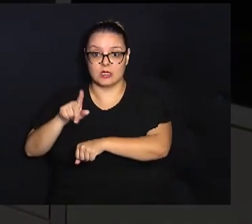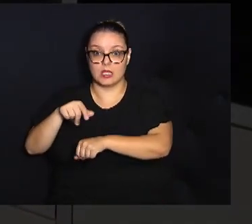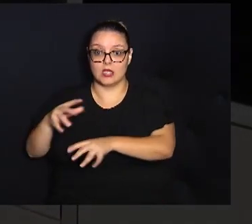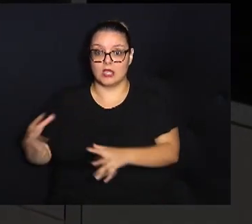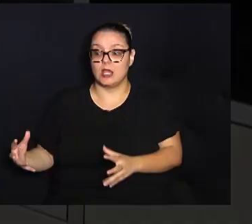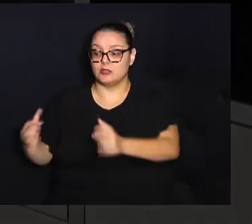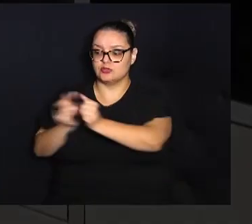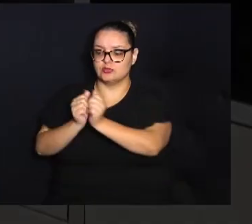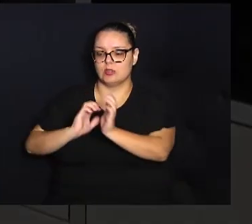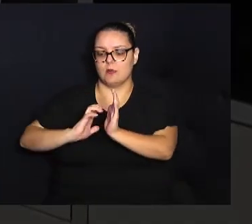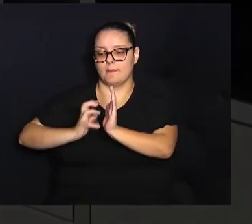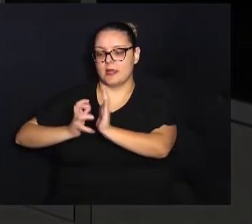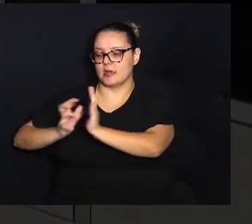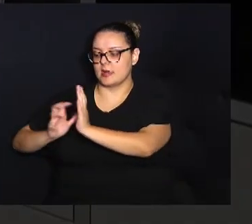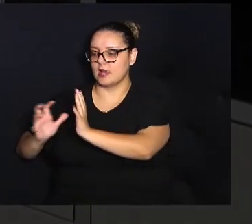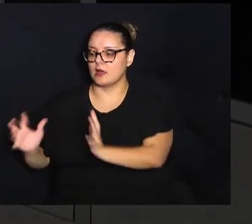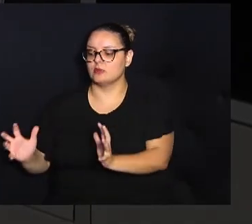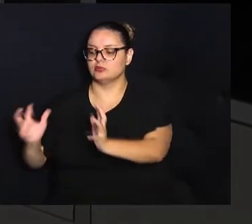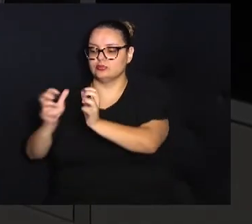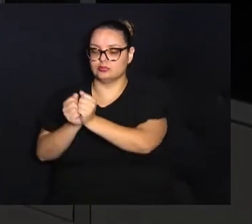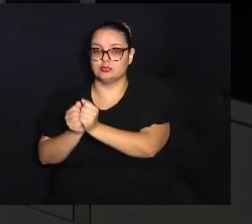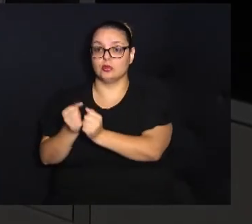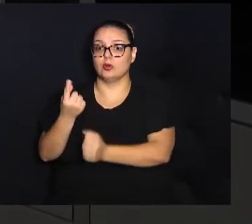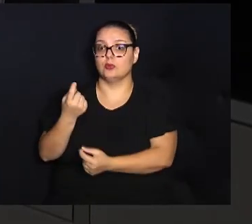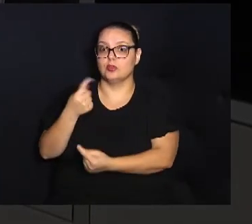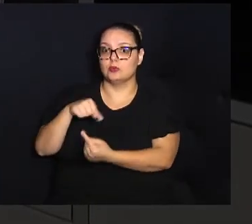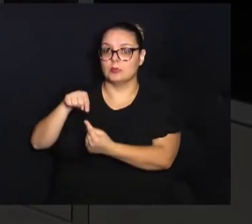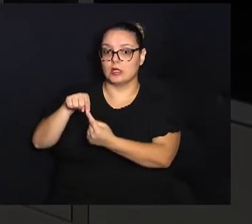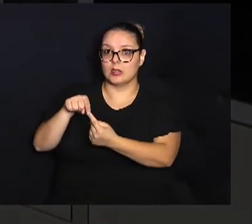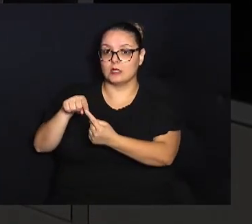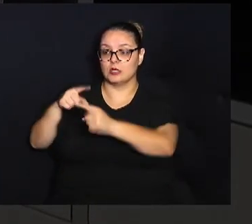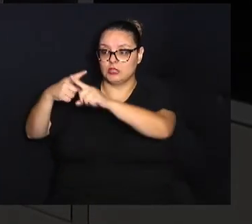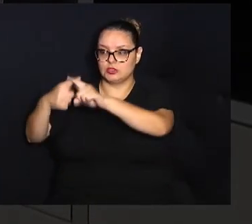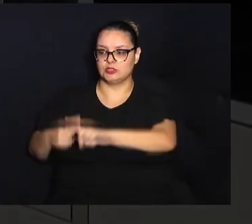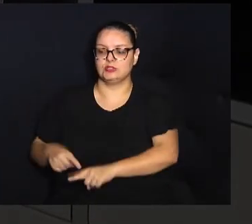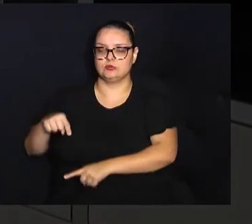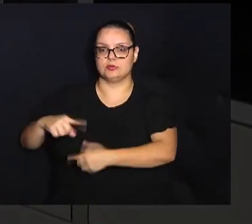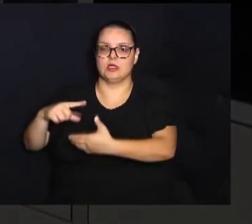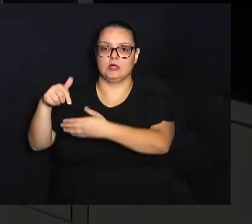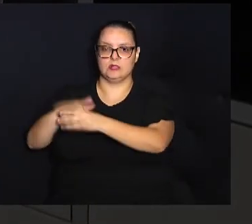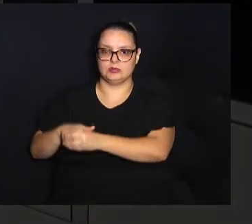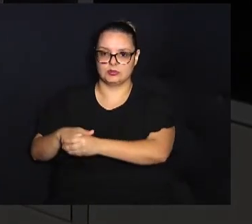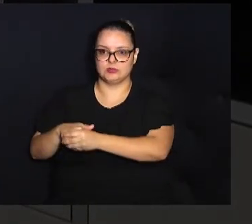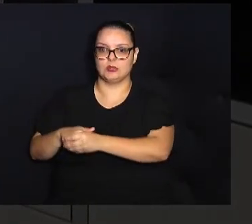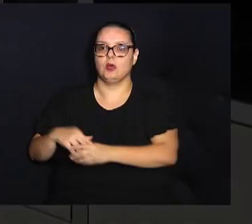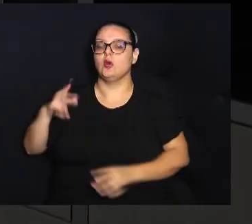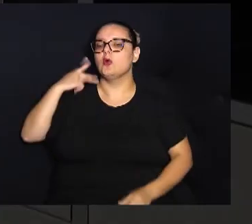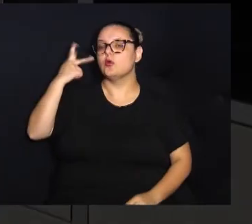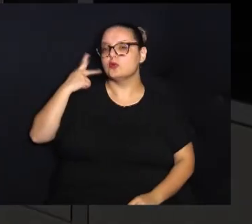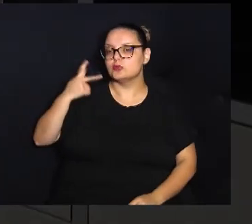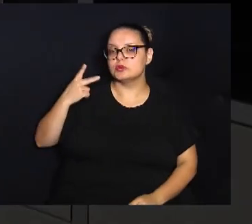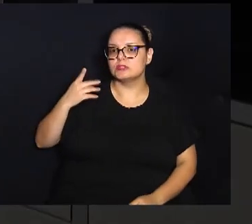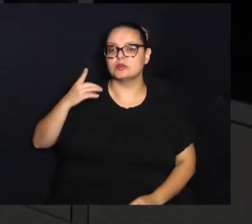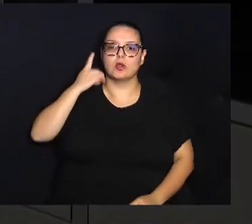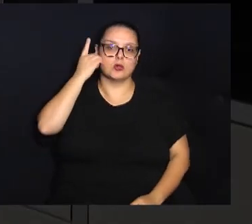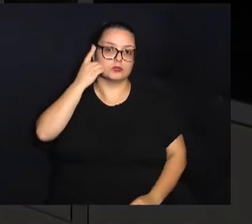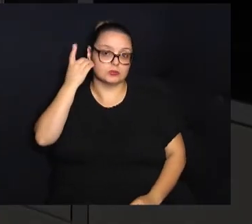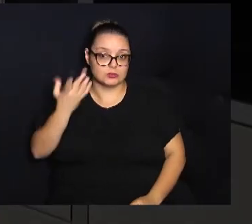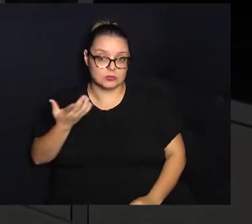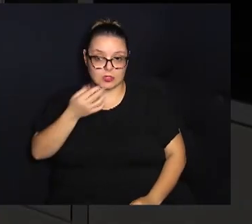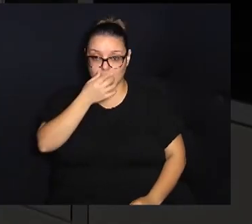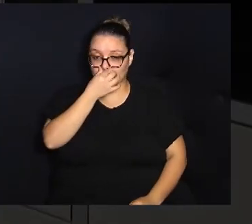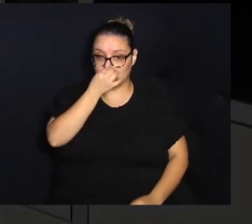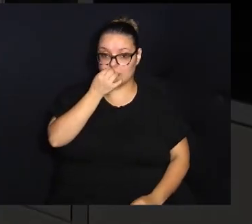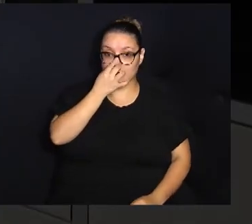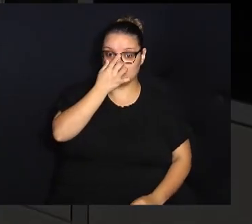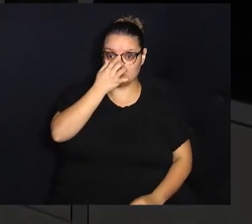vários partidos com o único objetivo de disputar aquela eleição. O vereador ou o deputado se